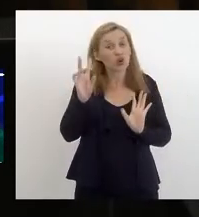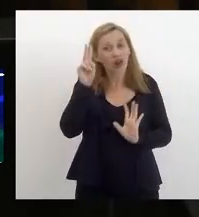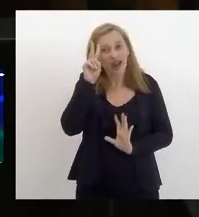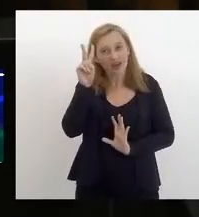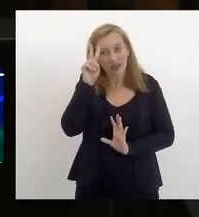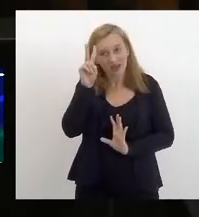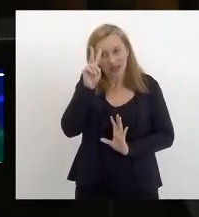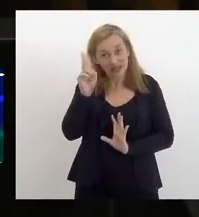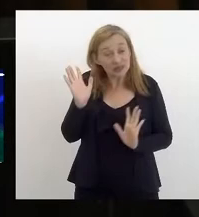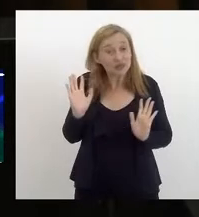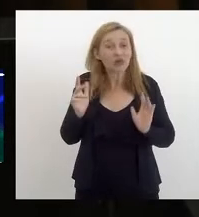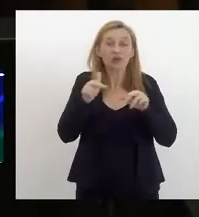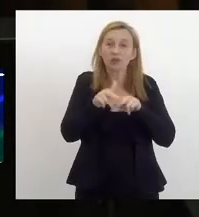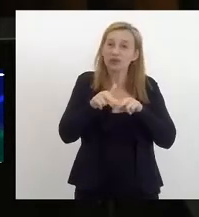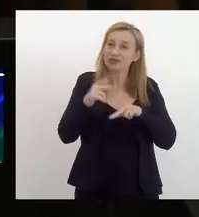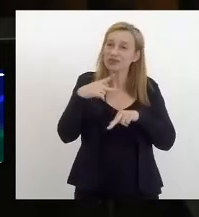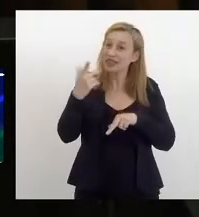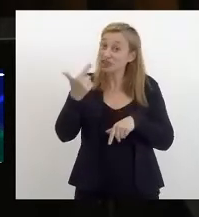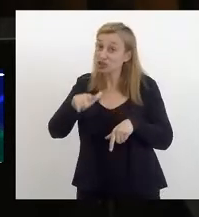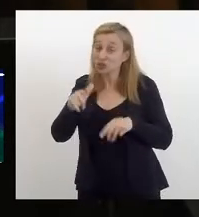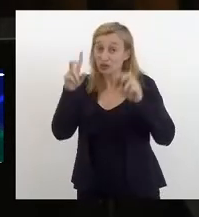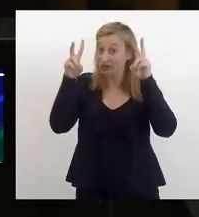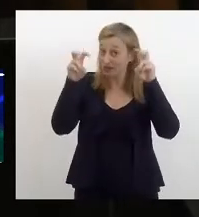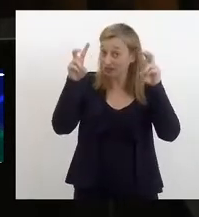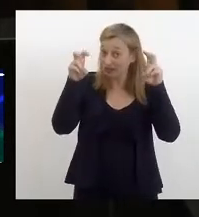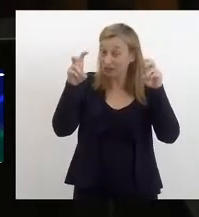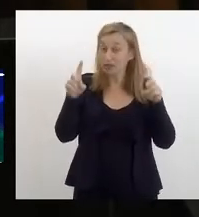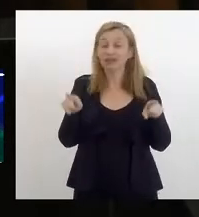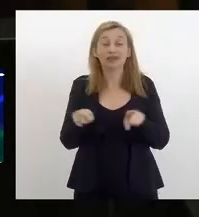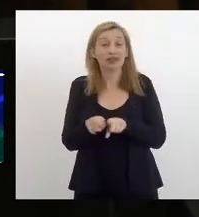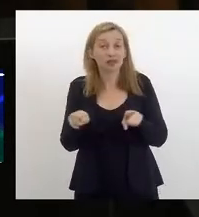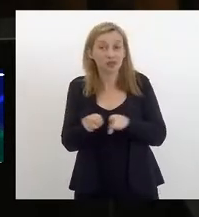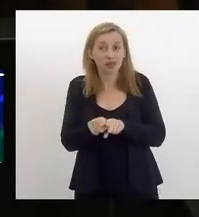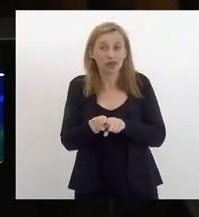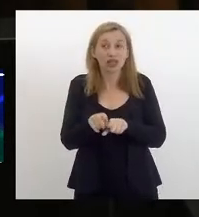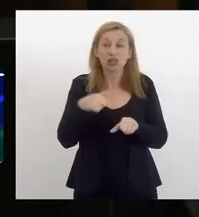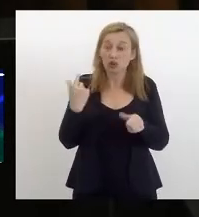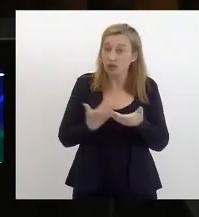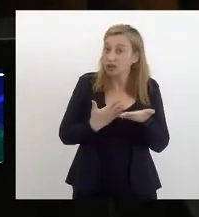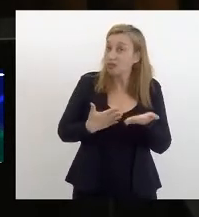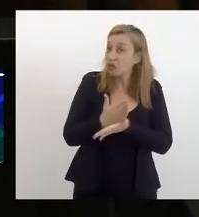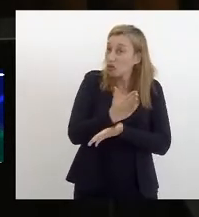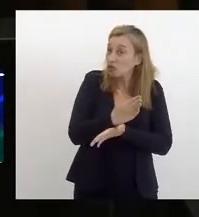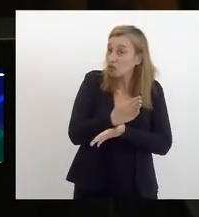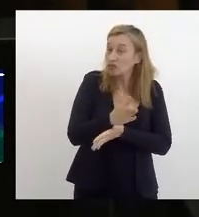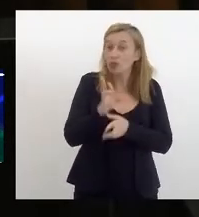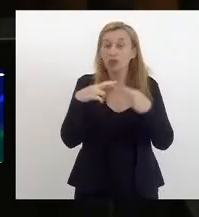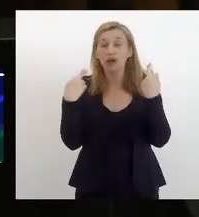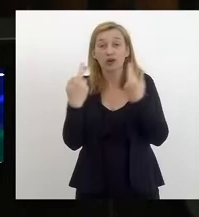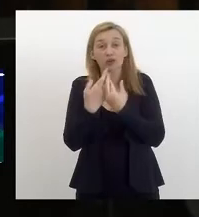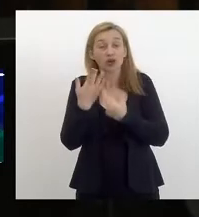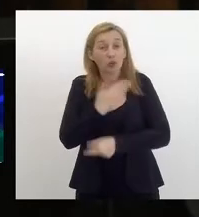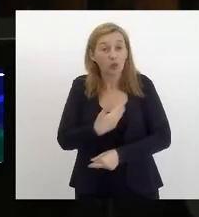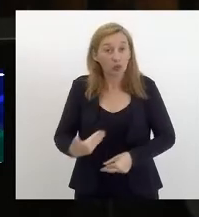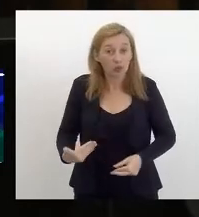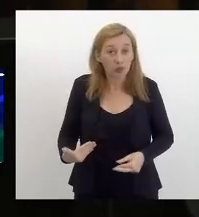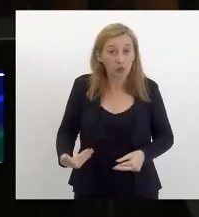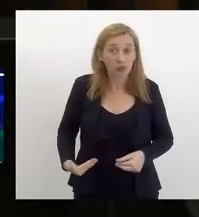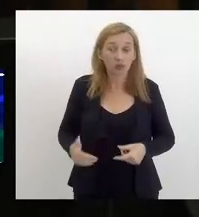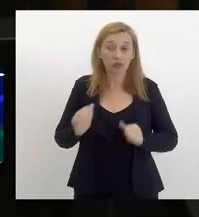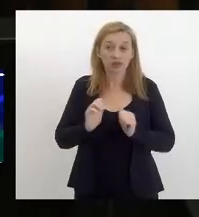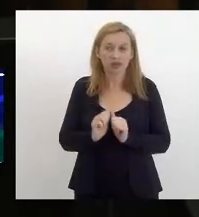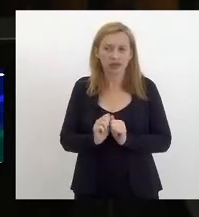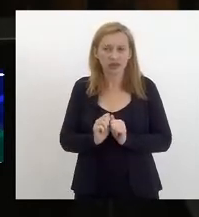lembrança e por isso tô sistema e ao mesmo tempo estamos aprovando uma audiência pública